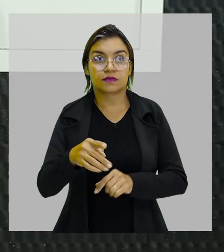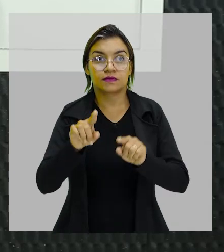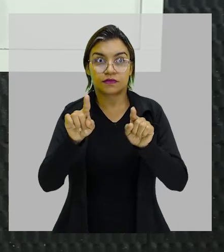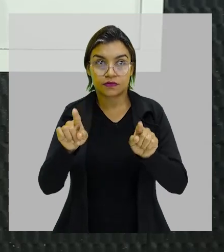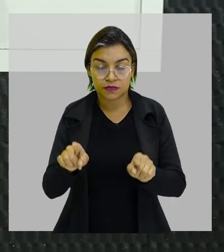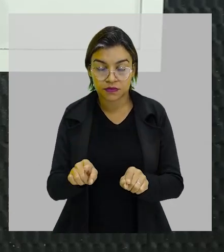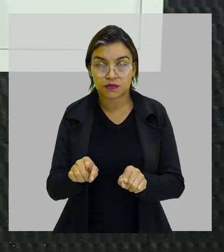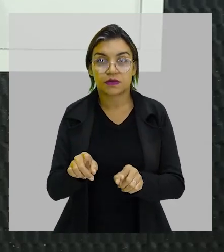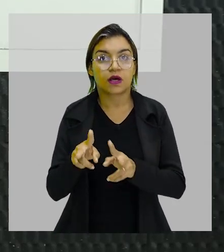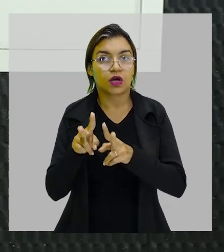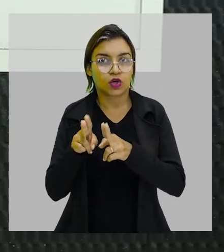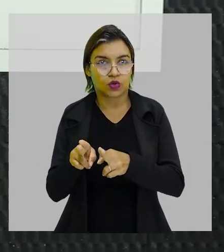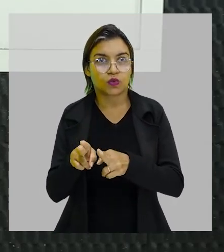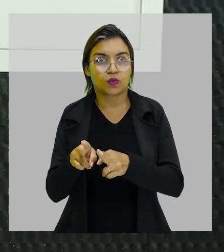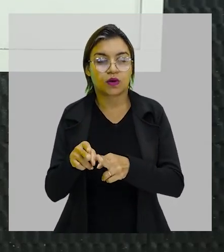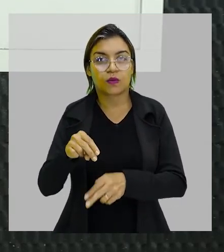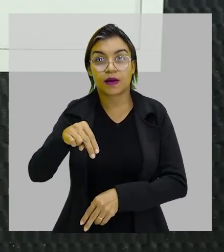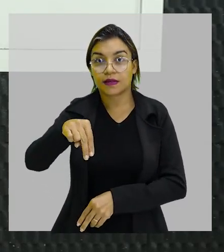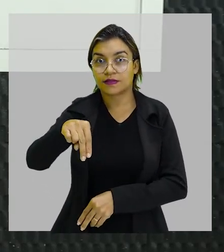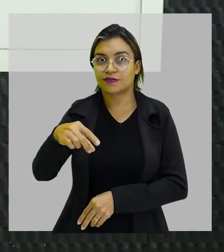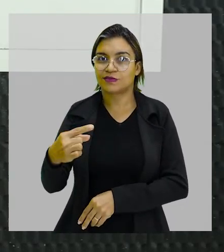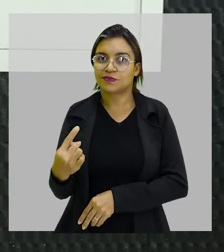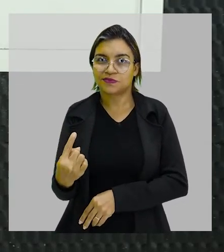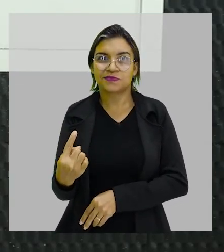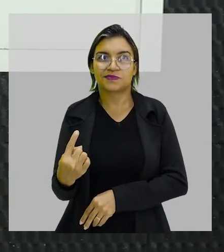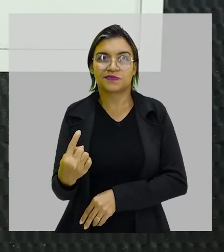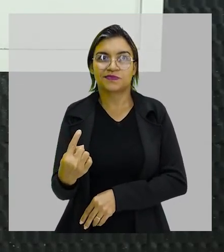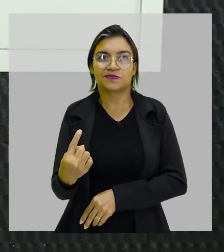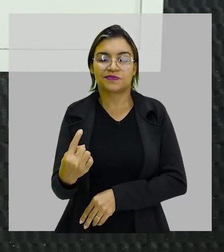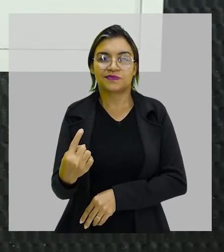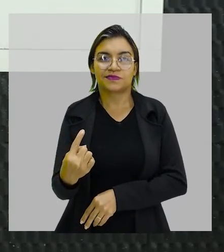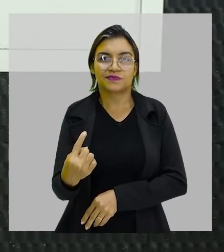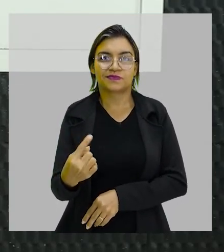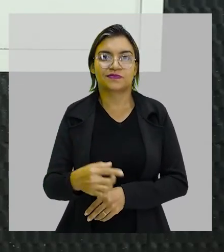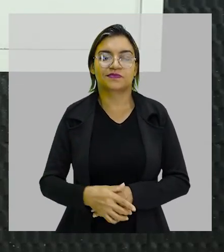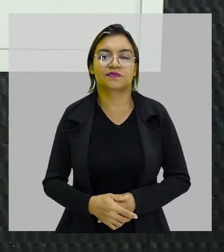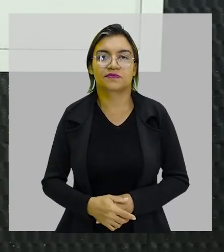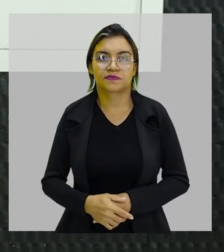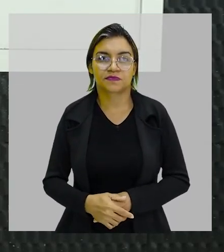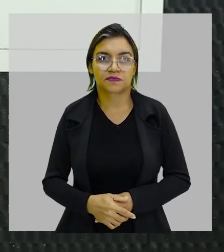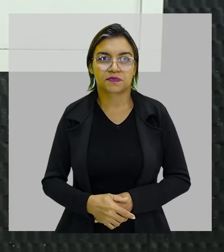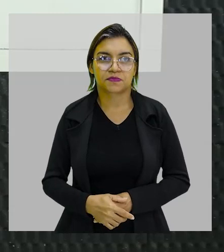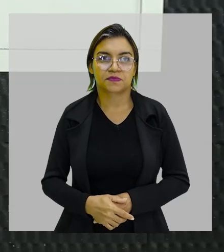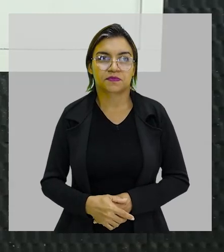dizer, igual, desculpa, a N1, né? Porque fica N1 vezes 1, que dá N1.